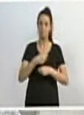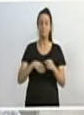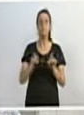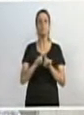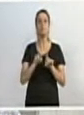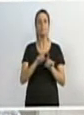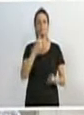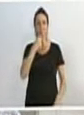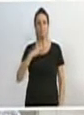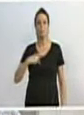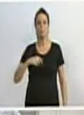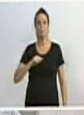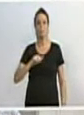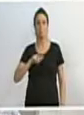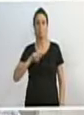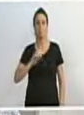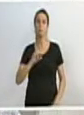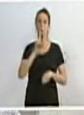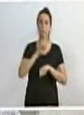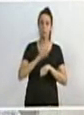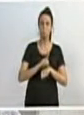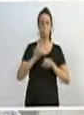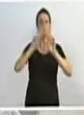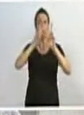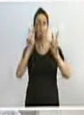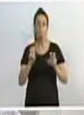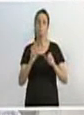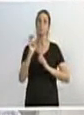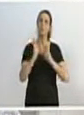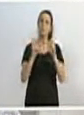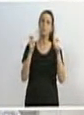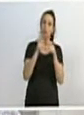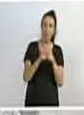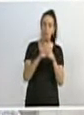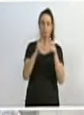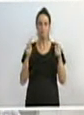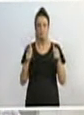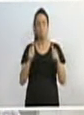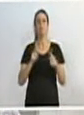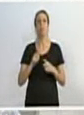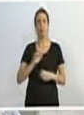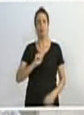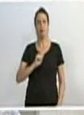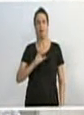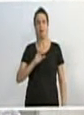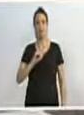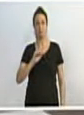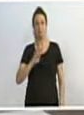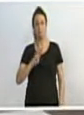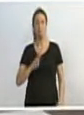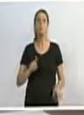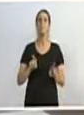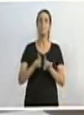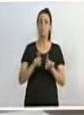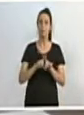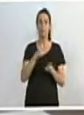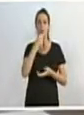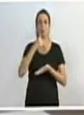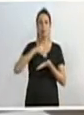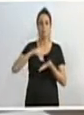Paulo Kuroski, diretor de assuntos de pequenas e microempresas da CIB, o senhor Marcos Hidiger, secretário da Secretaria